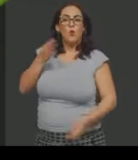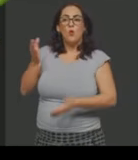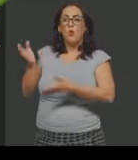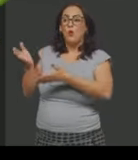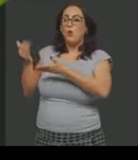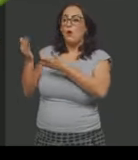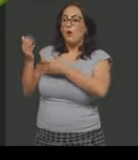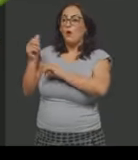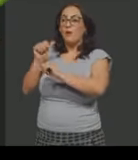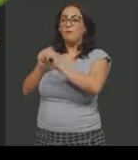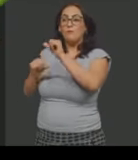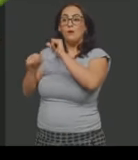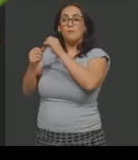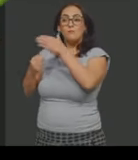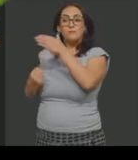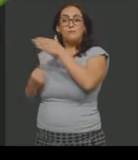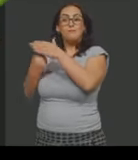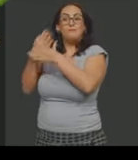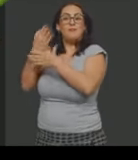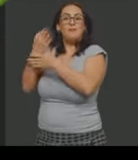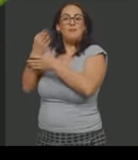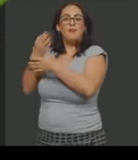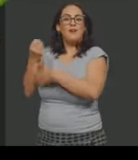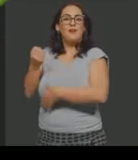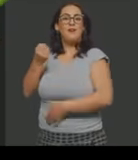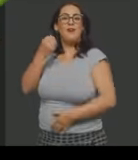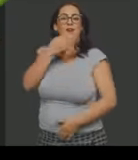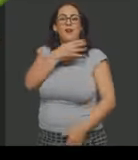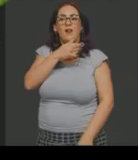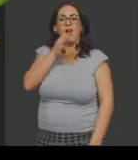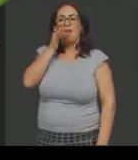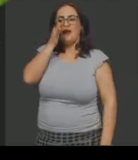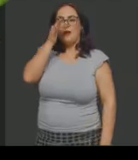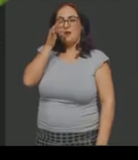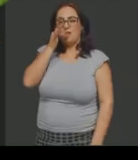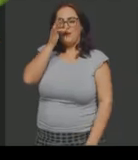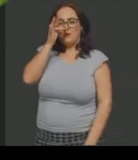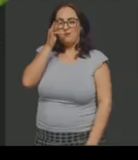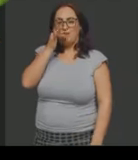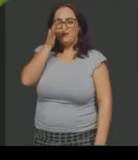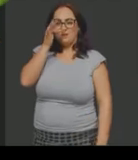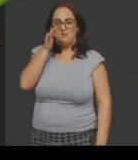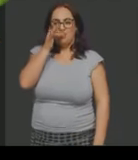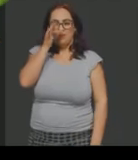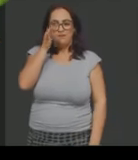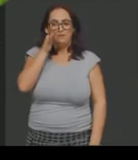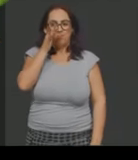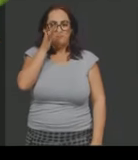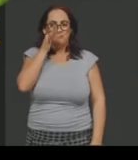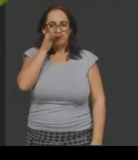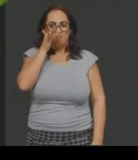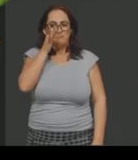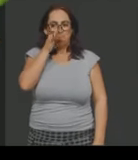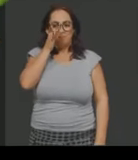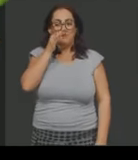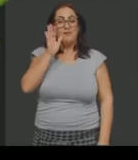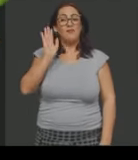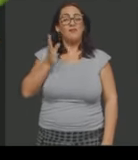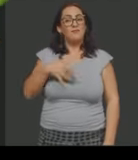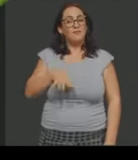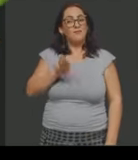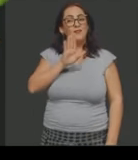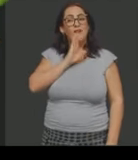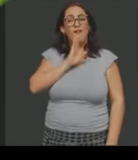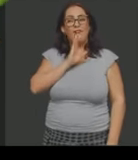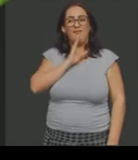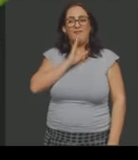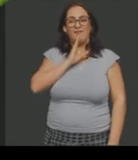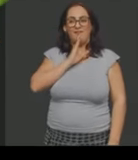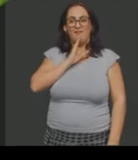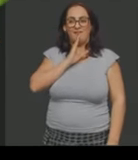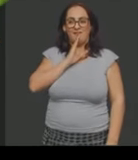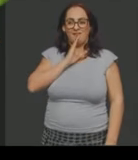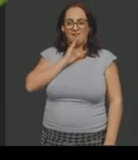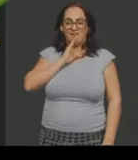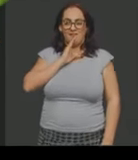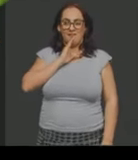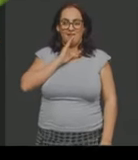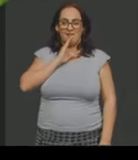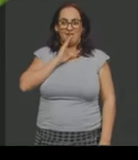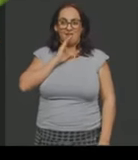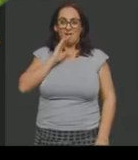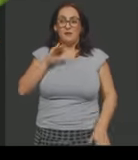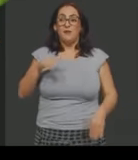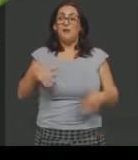ao esporófito adulto, que vai ser a planta que a gente conhece. E aí a gente